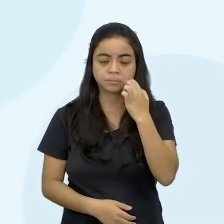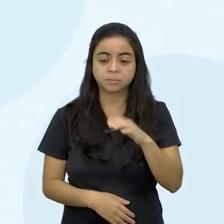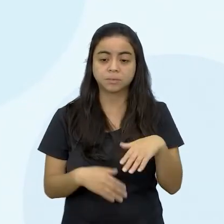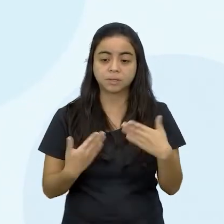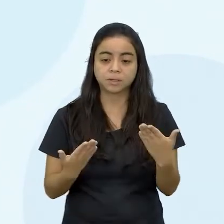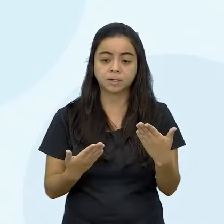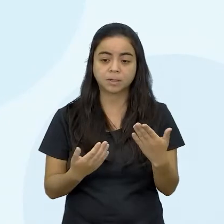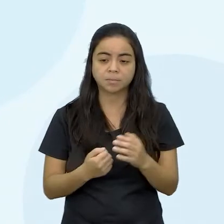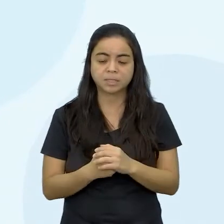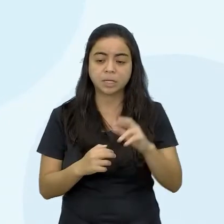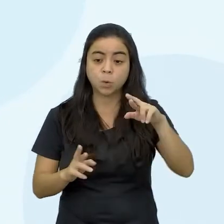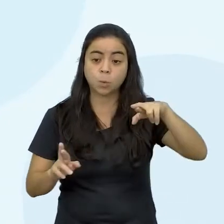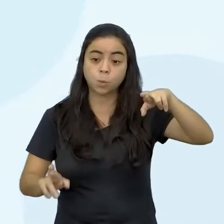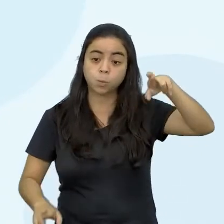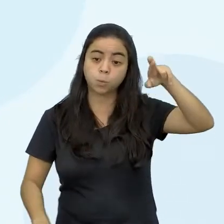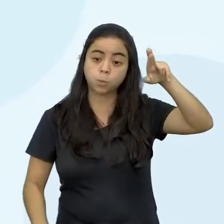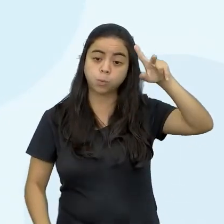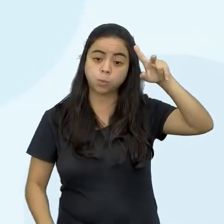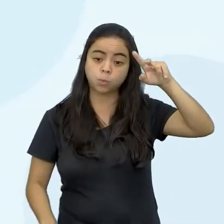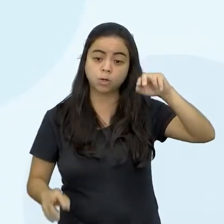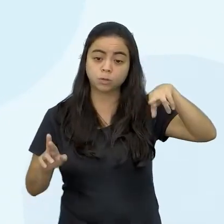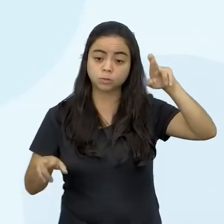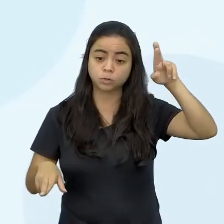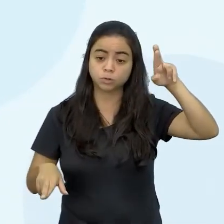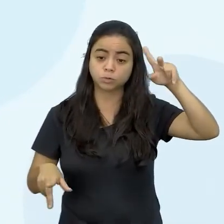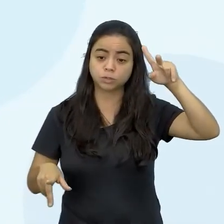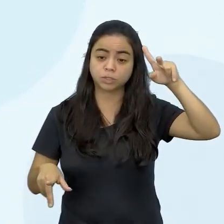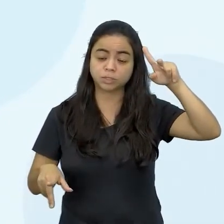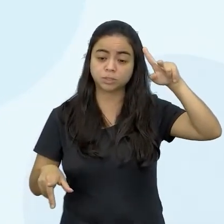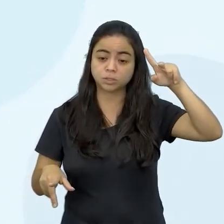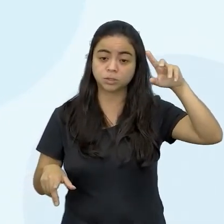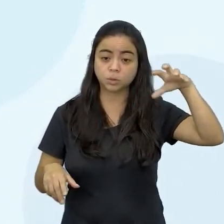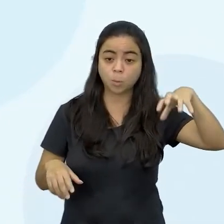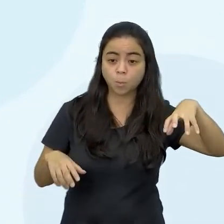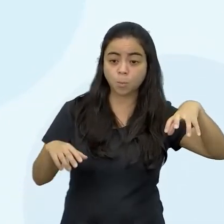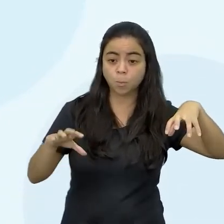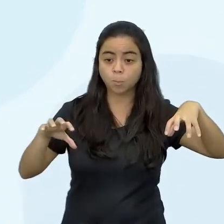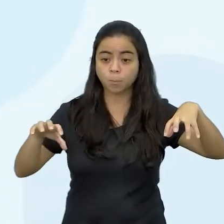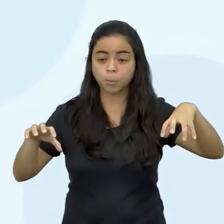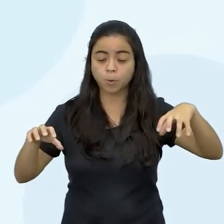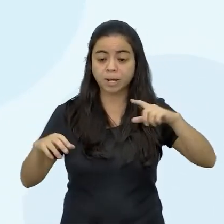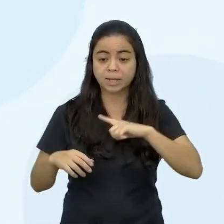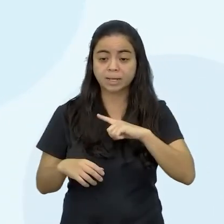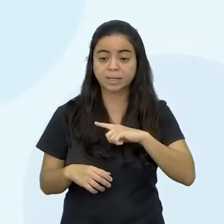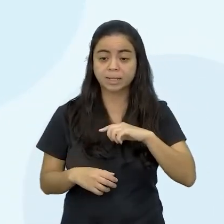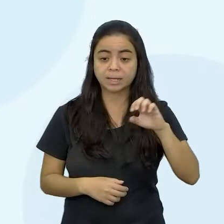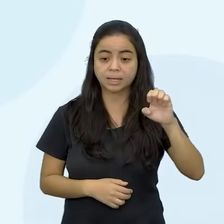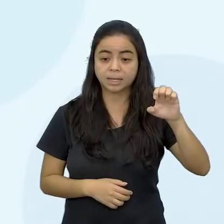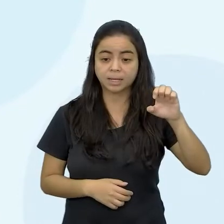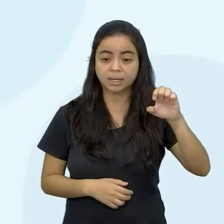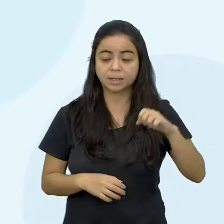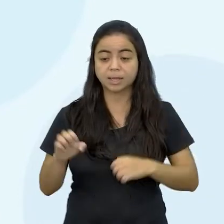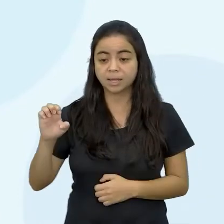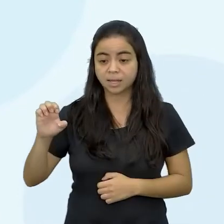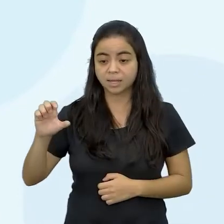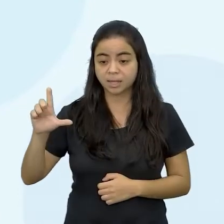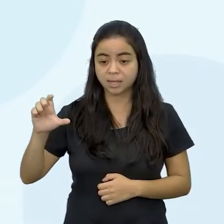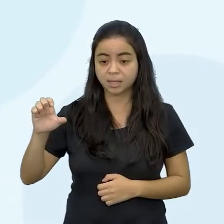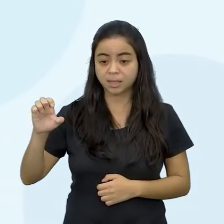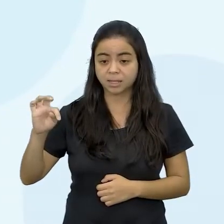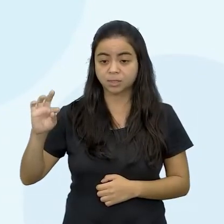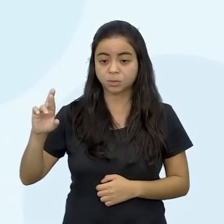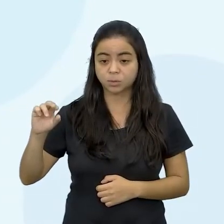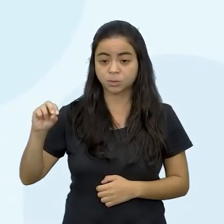e logo uma diferença muito grande entre um lado da bateria que tem elétrons de montão